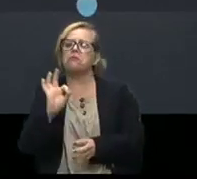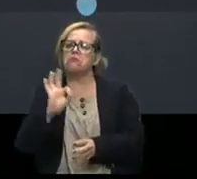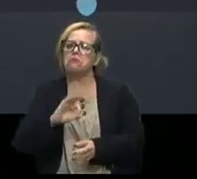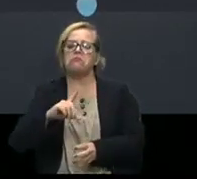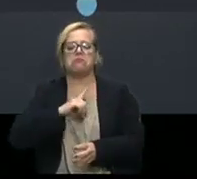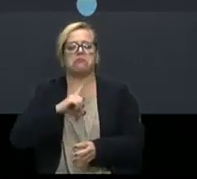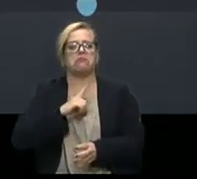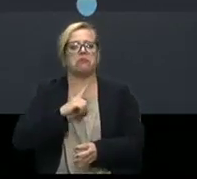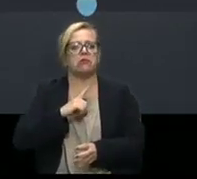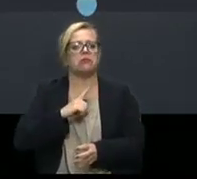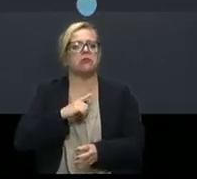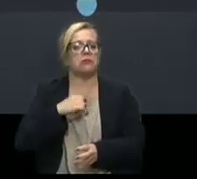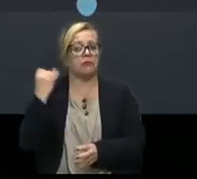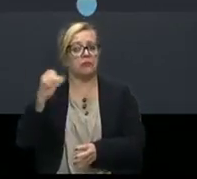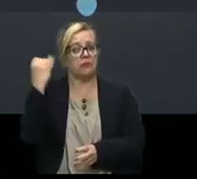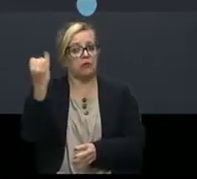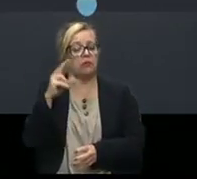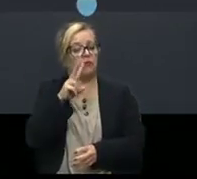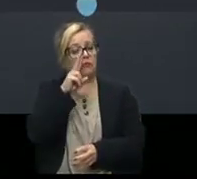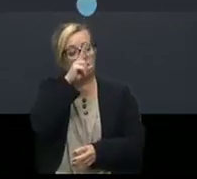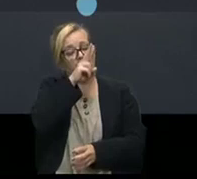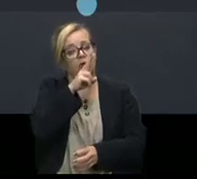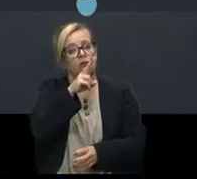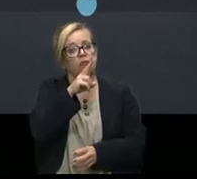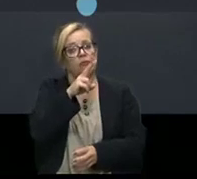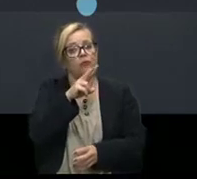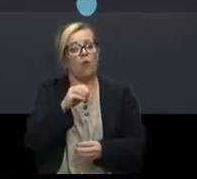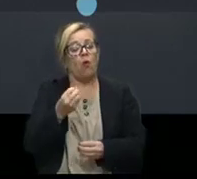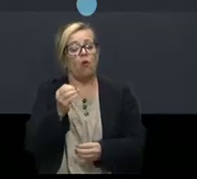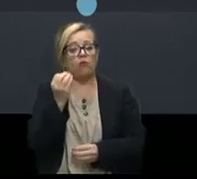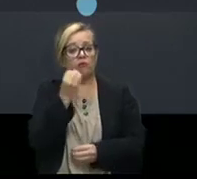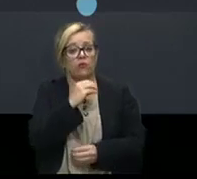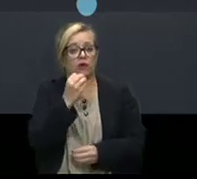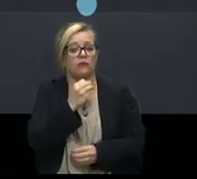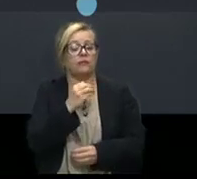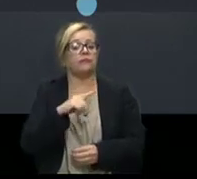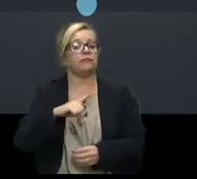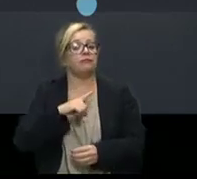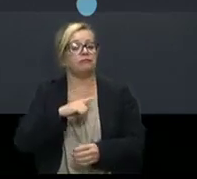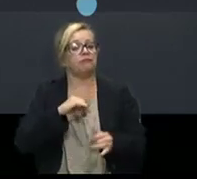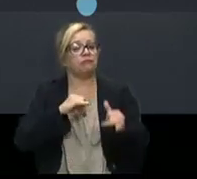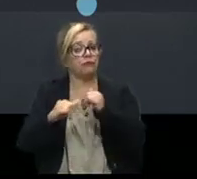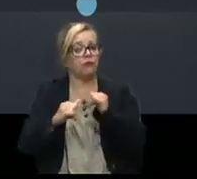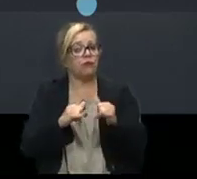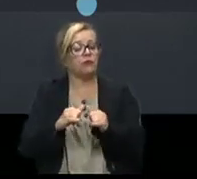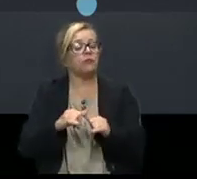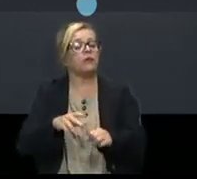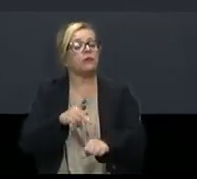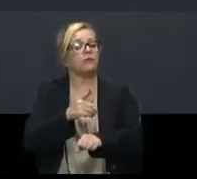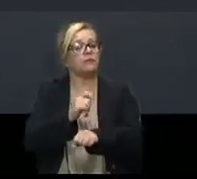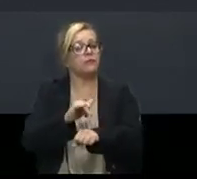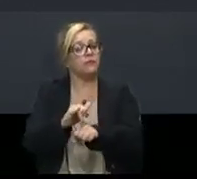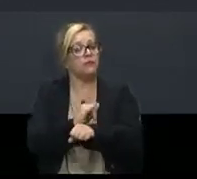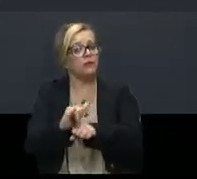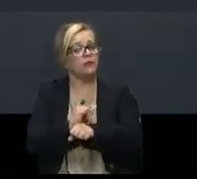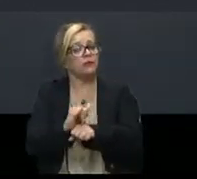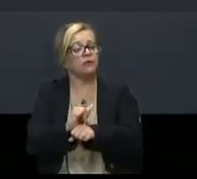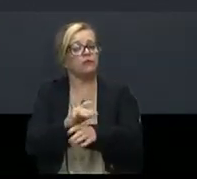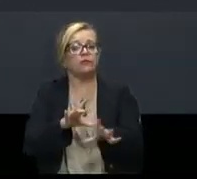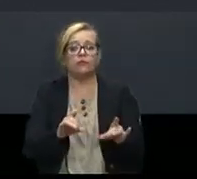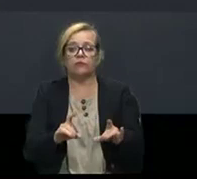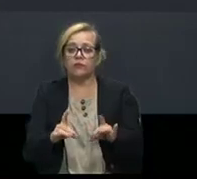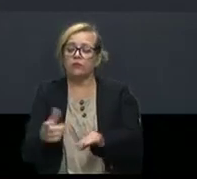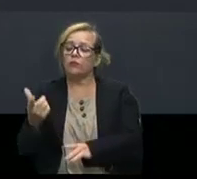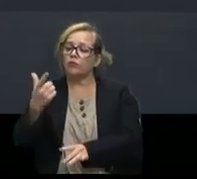correlação e se ela é forte ou fraca pode trazer valiosas informações para as estratégias de vendas. Em muitas